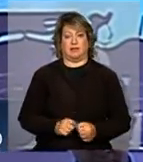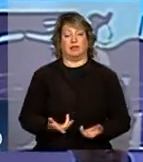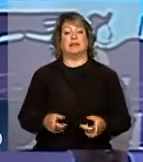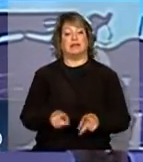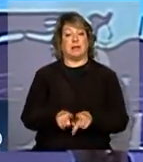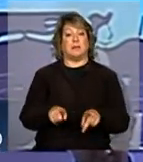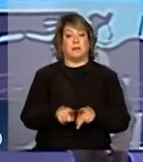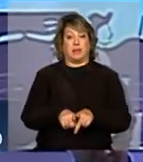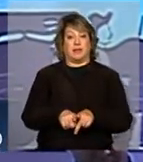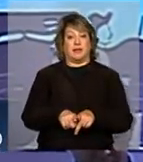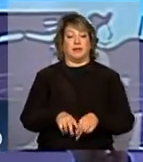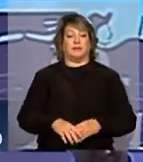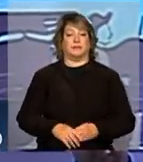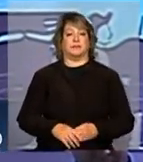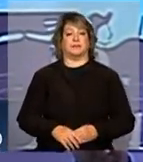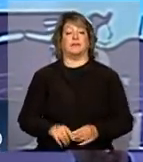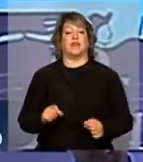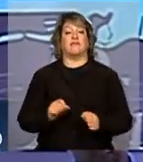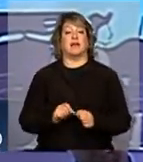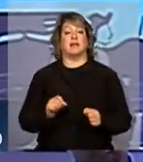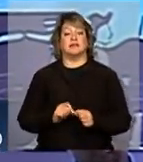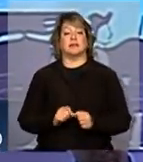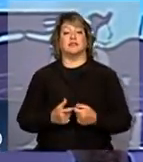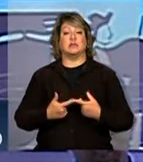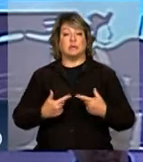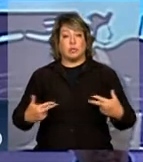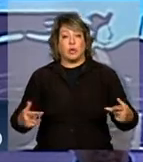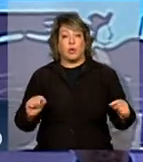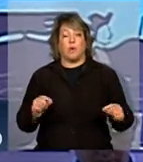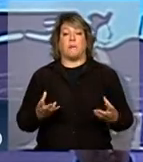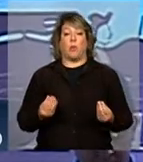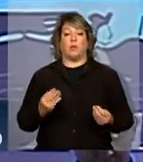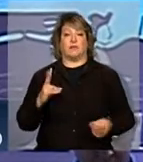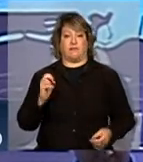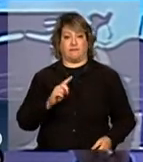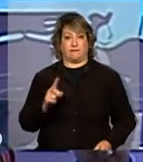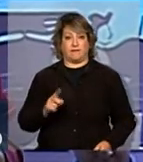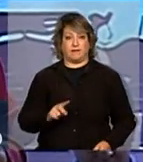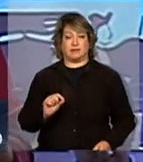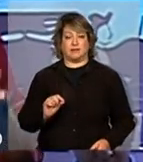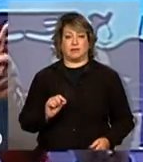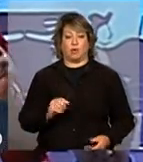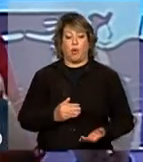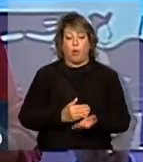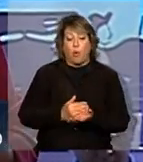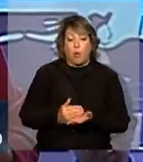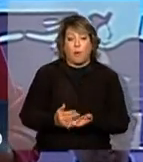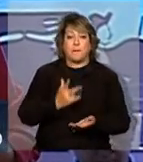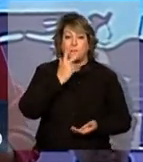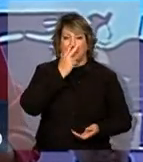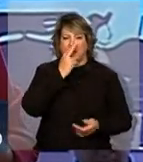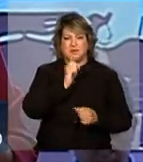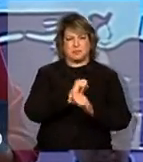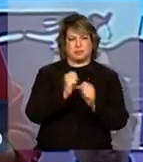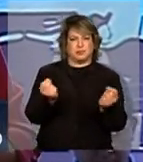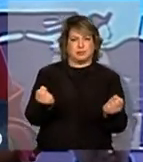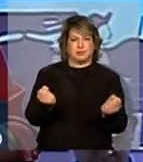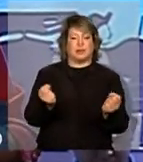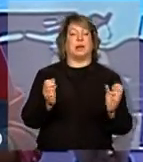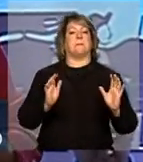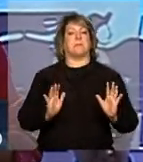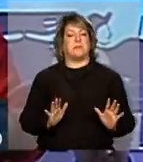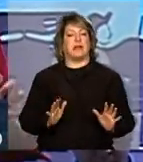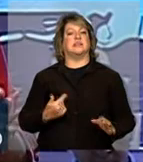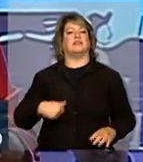também fazer aquilo que muitas vezes, inicialmente, pode parecer impossível, mas